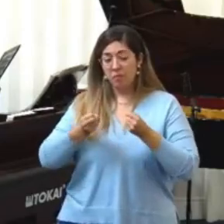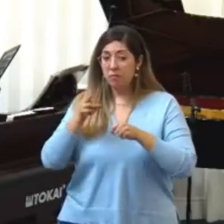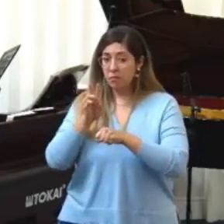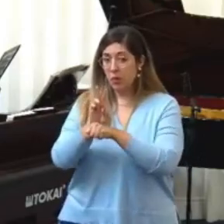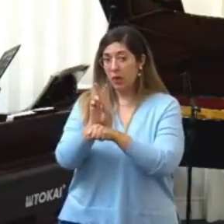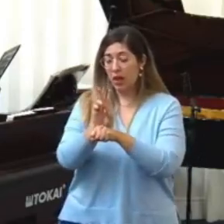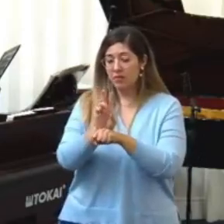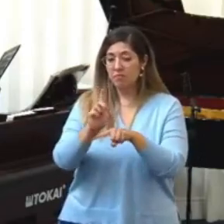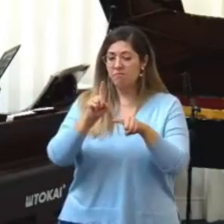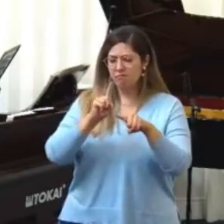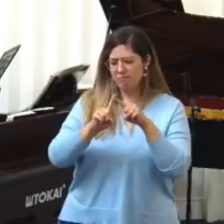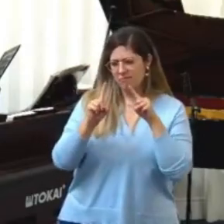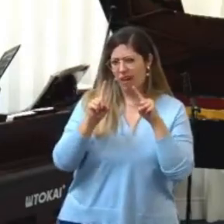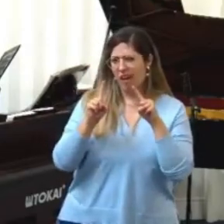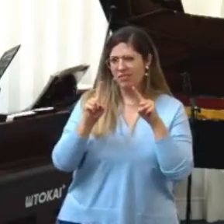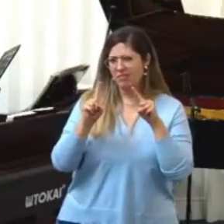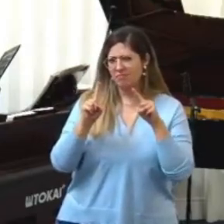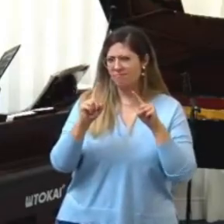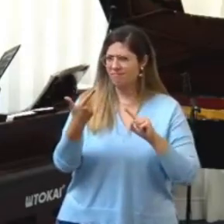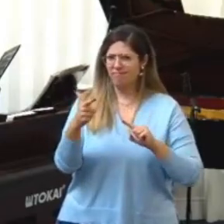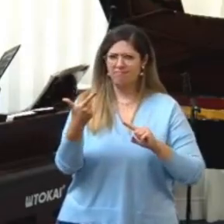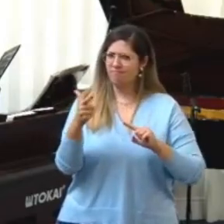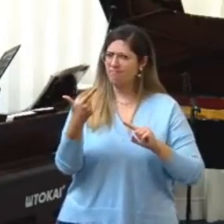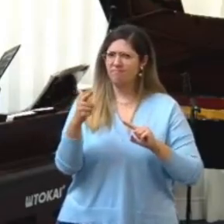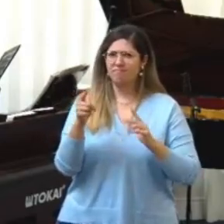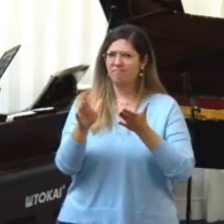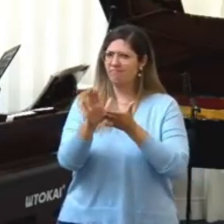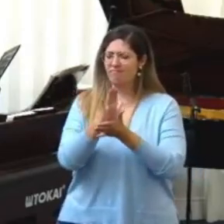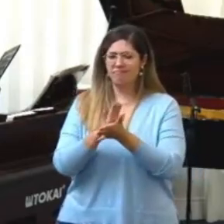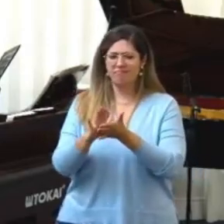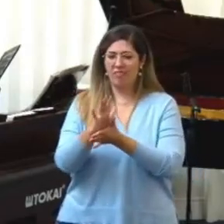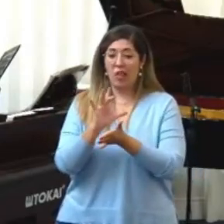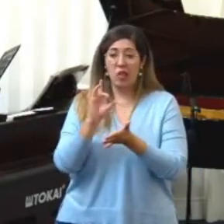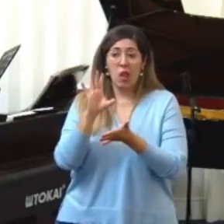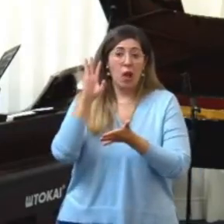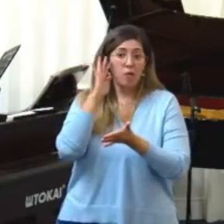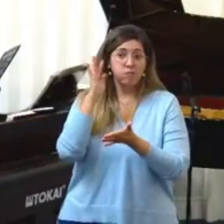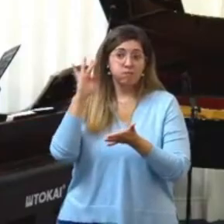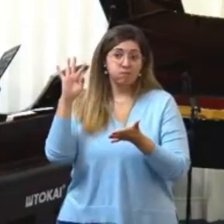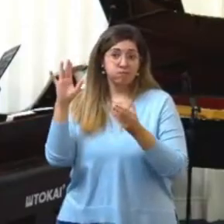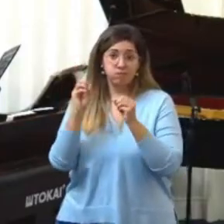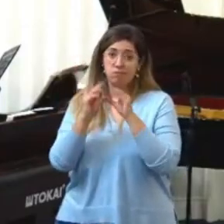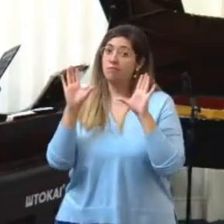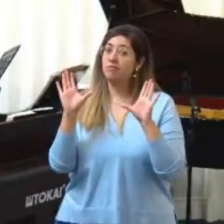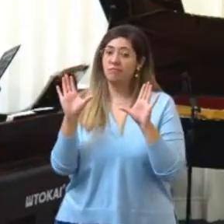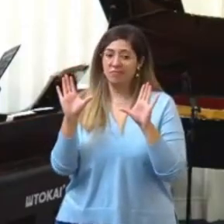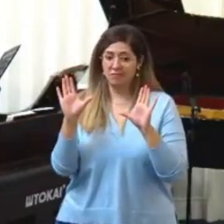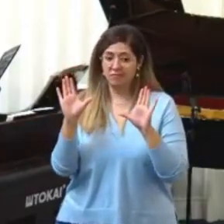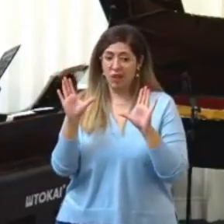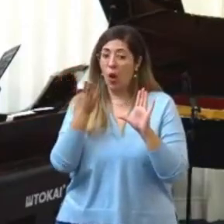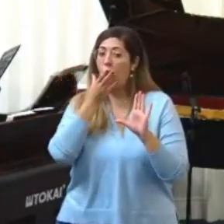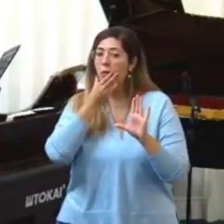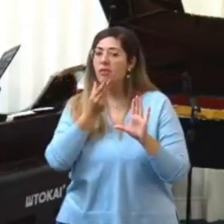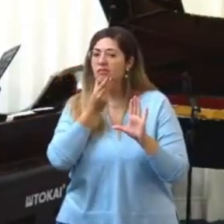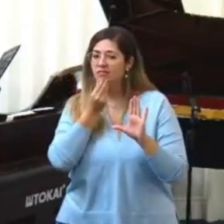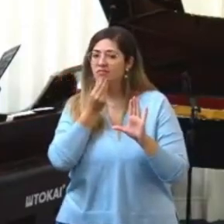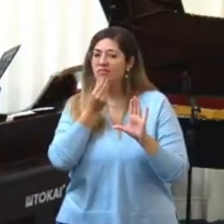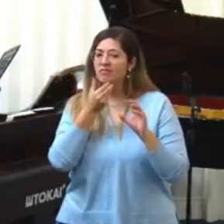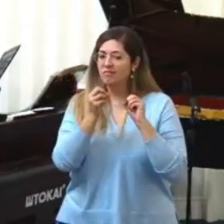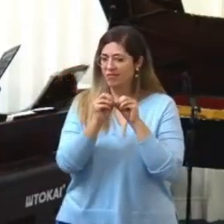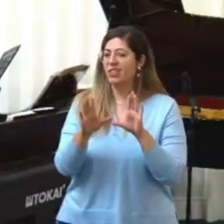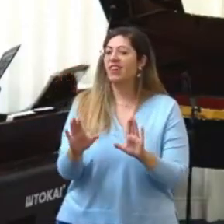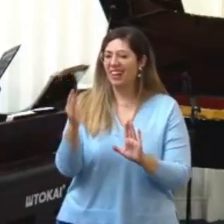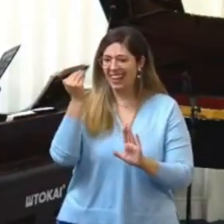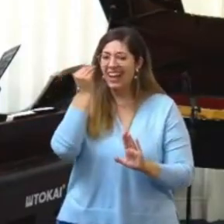cuidado e tudo, mas ele foi uma invenção muito inteligente e que muita